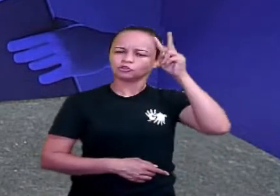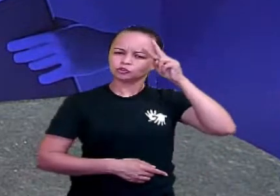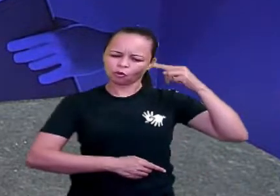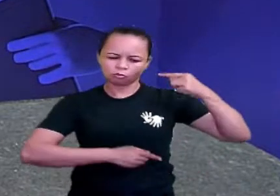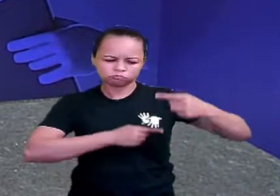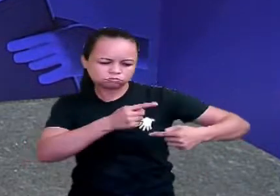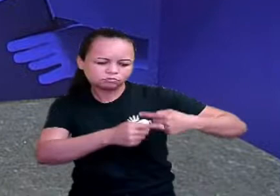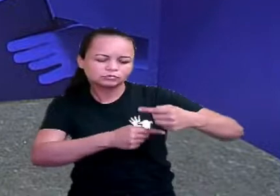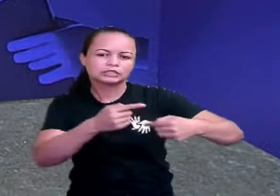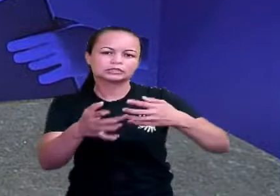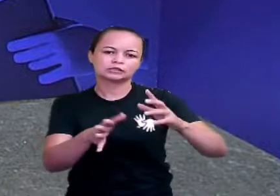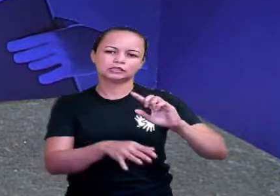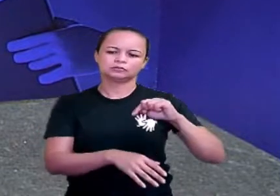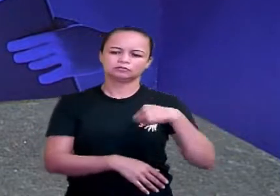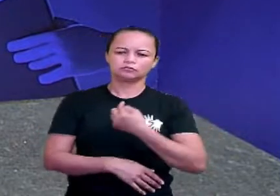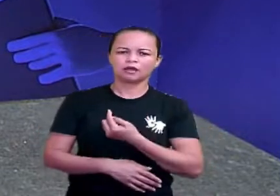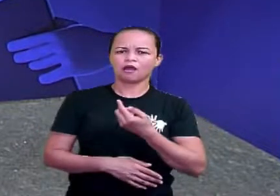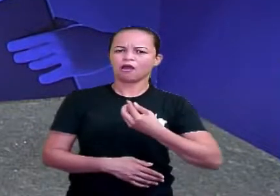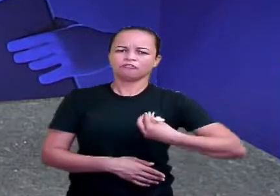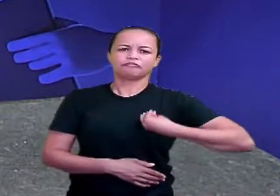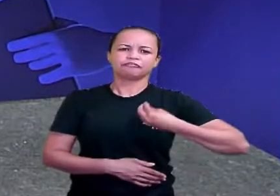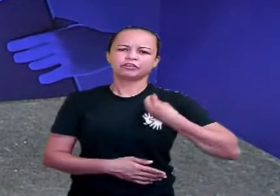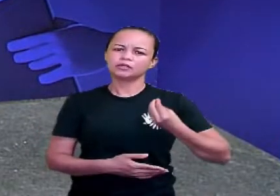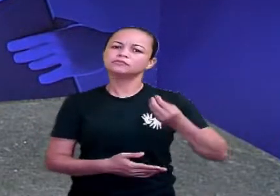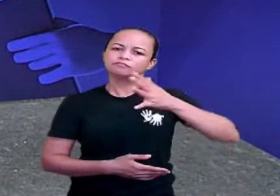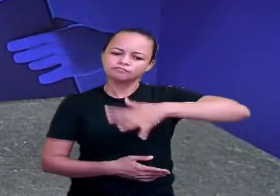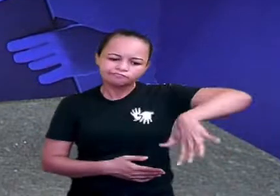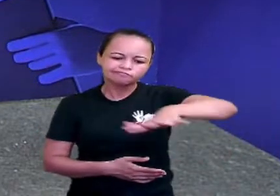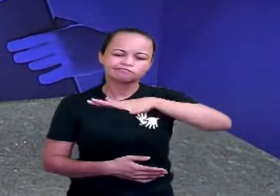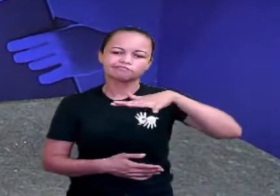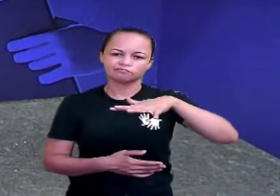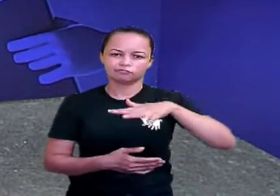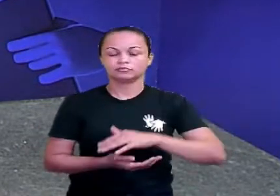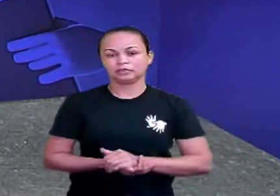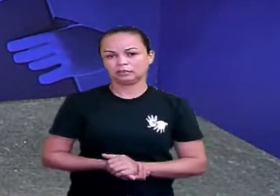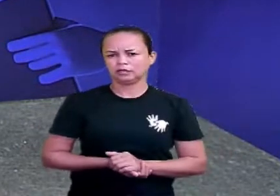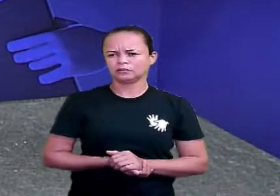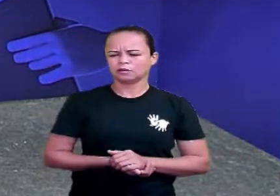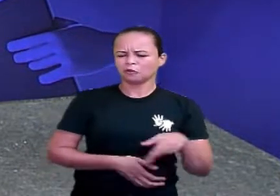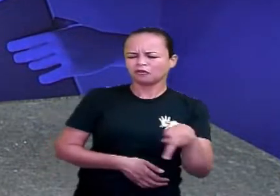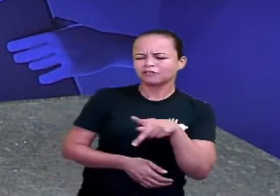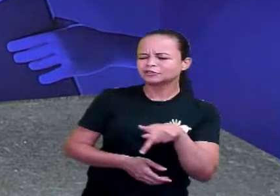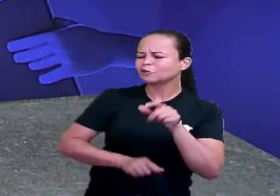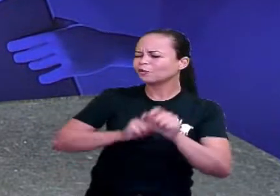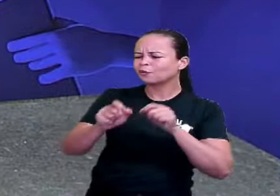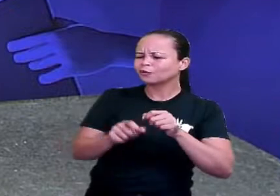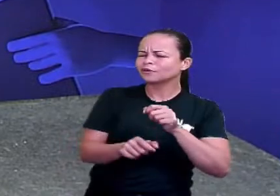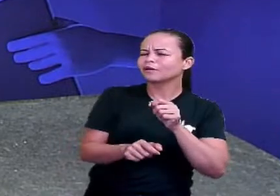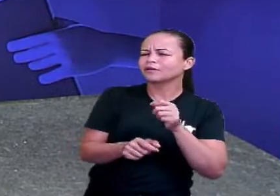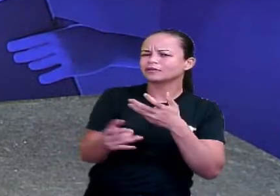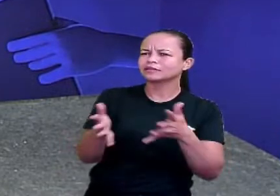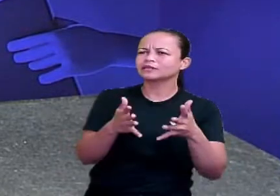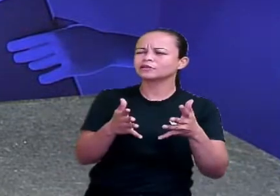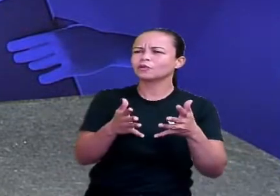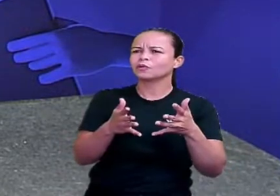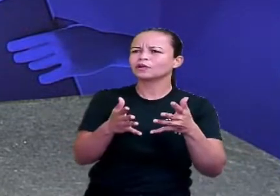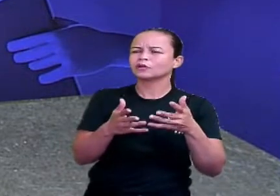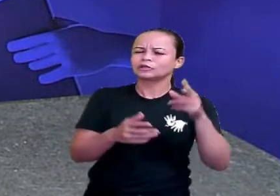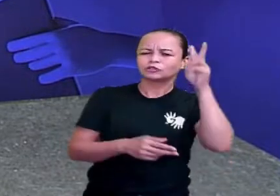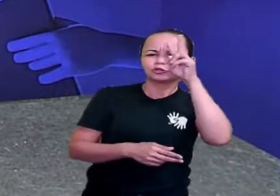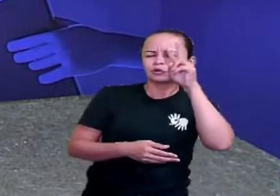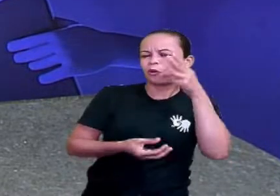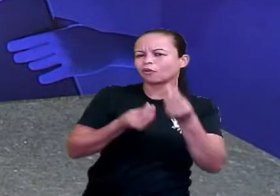vivem em volta da gente. Ô professor, o que é que isso tem a ver com o tempo? Que nossa história é feita de passado,